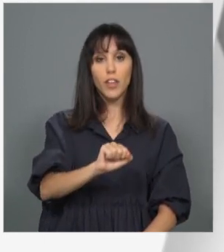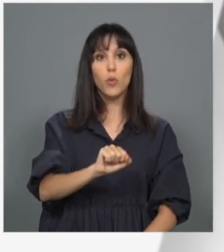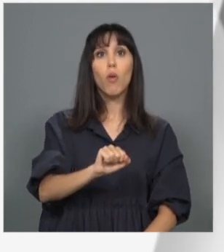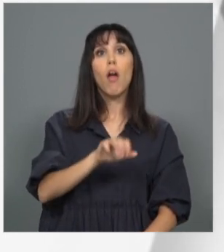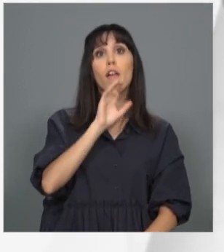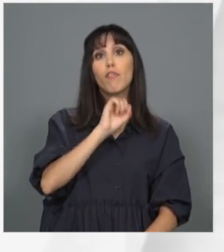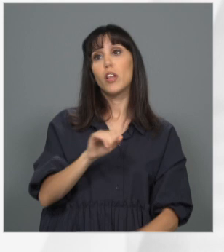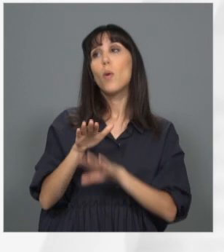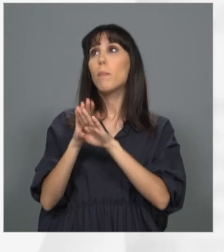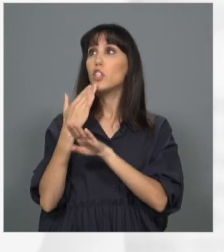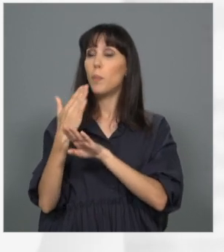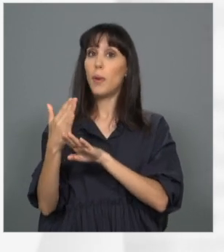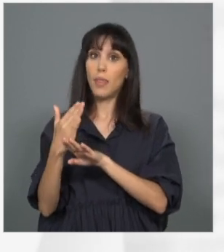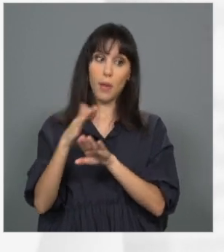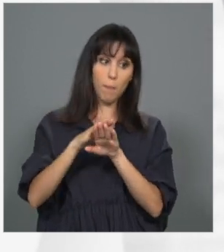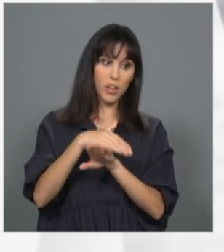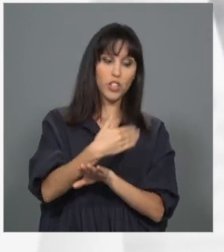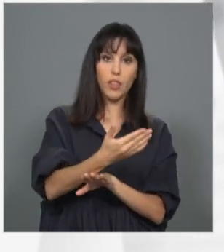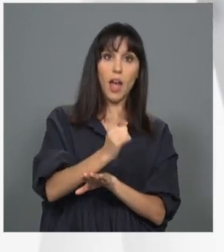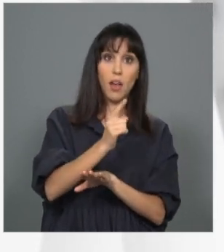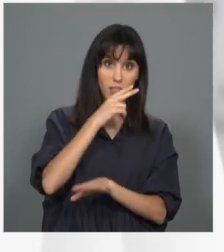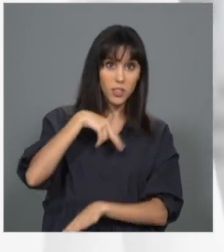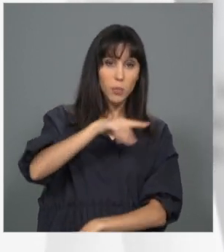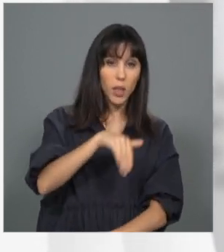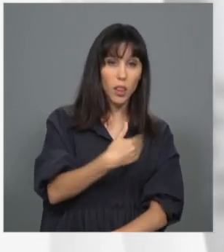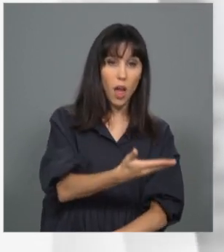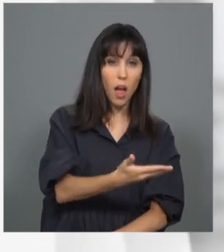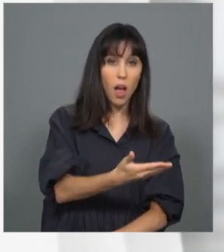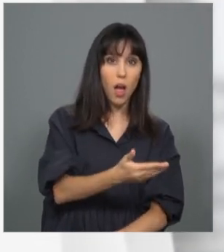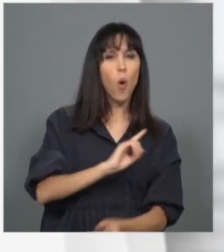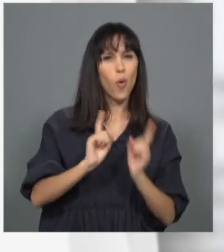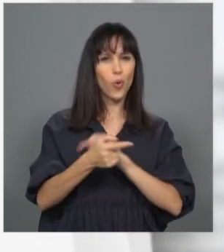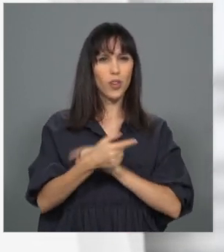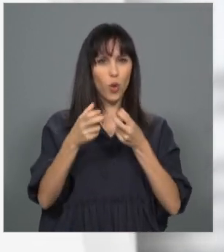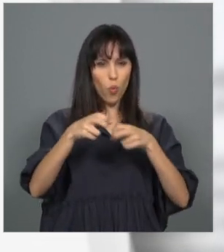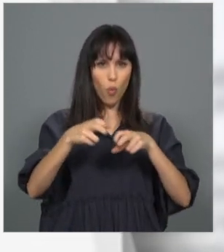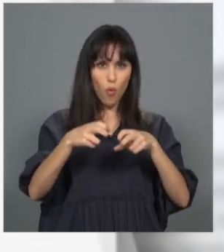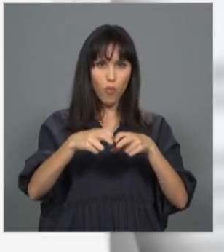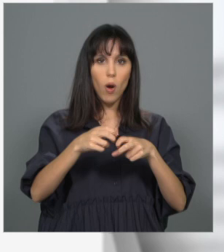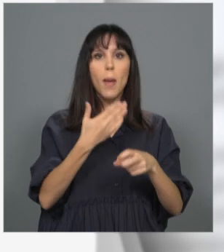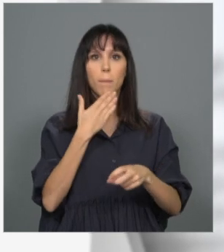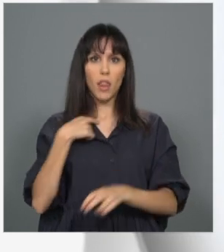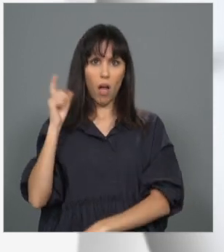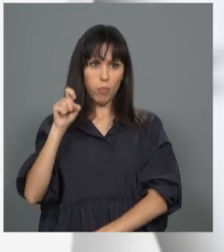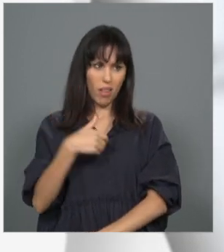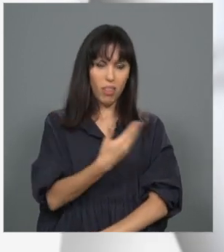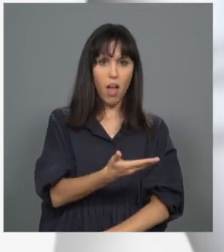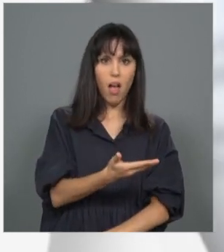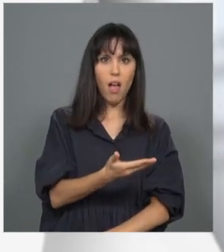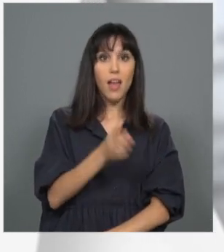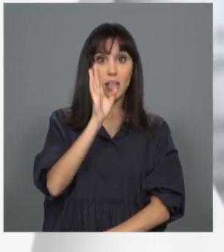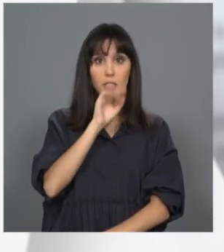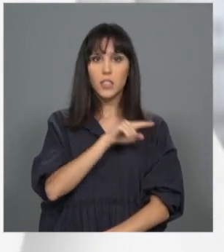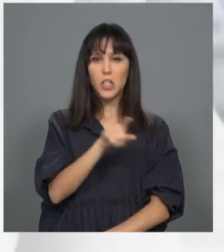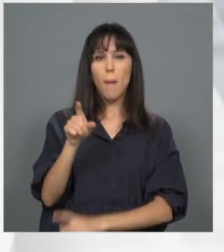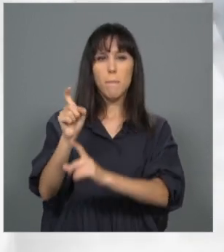peixe, em vez de peixe, dar-lhe-á uma serpente? E se lhe pedir um ovo, dar-lhe-á um escorpião? Se vós, que sois